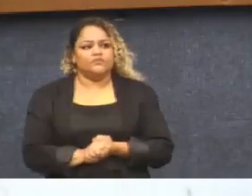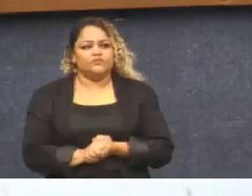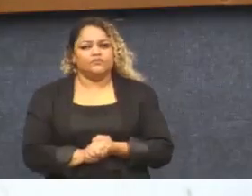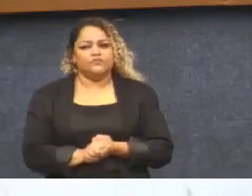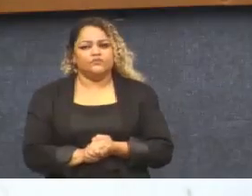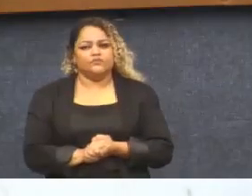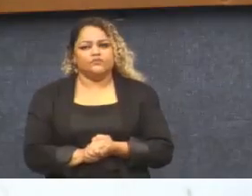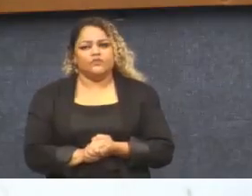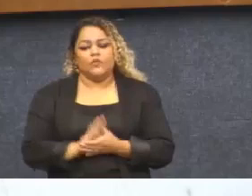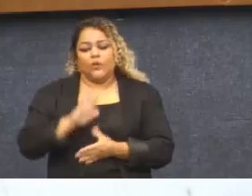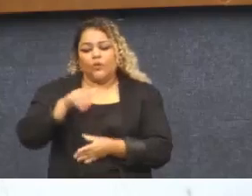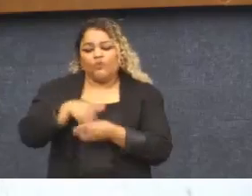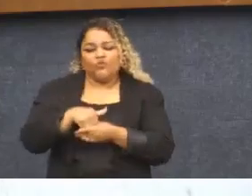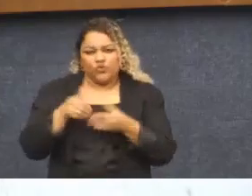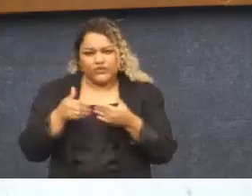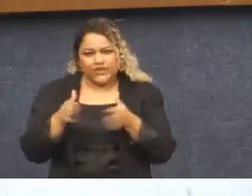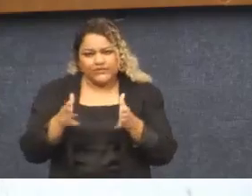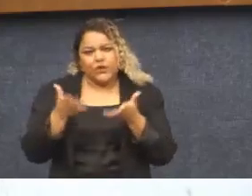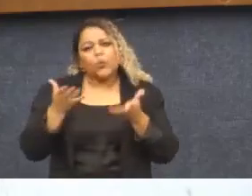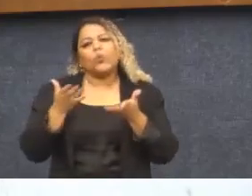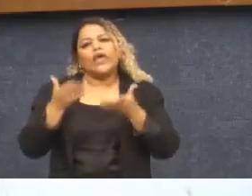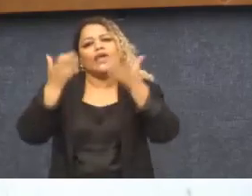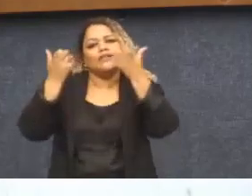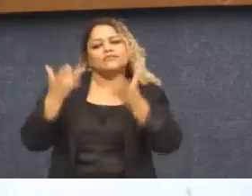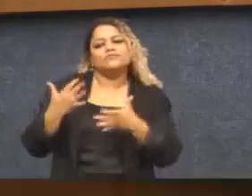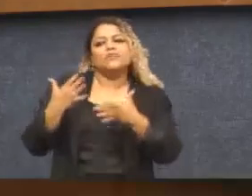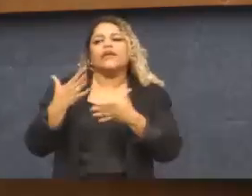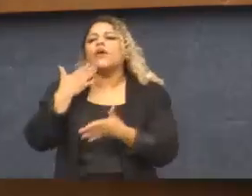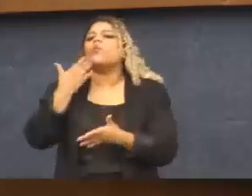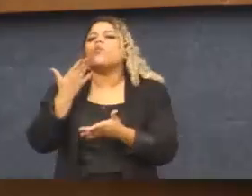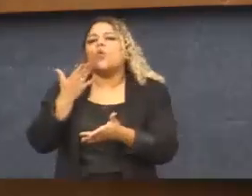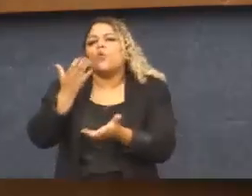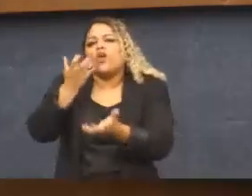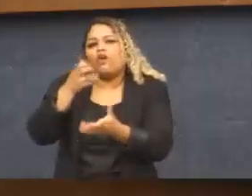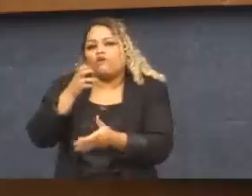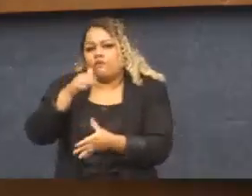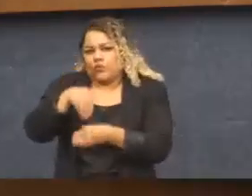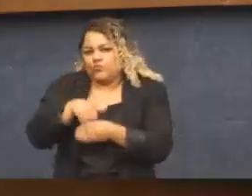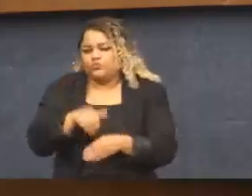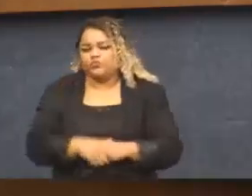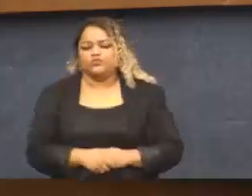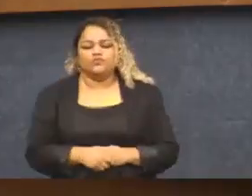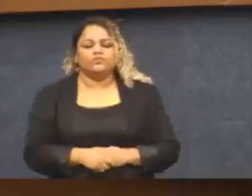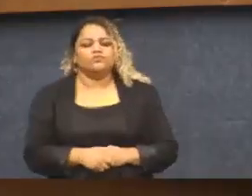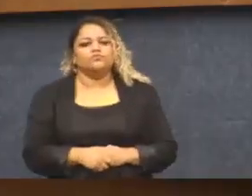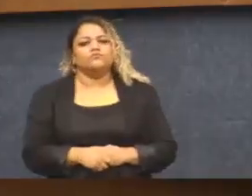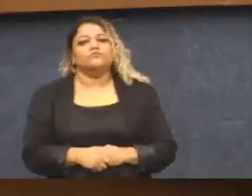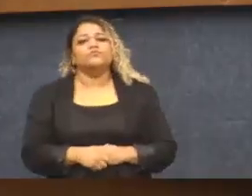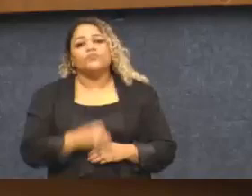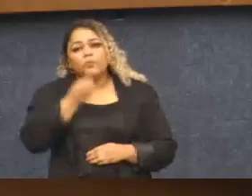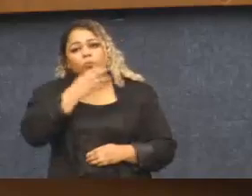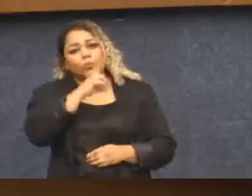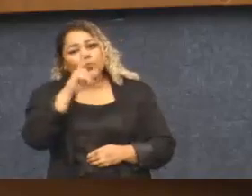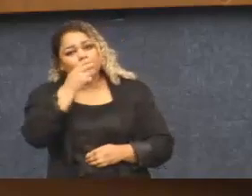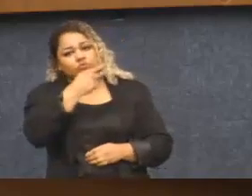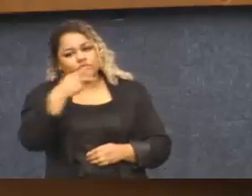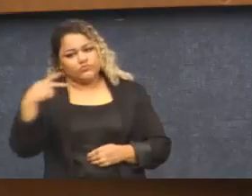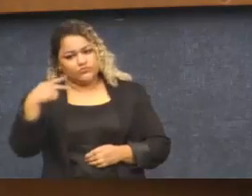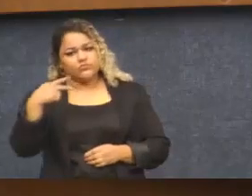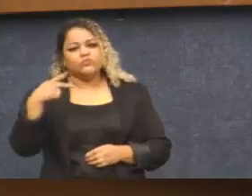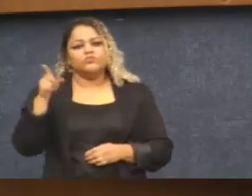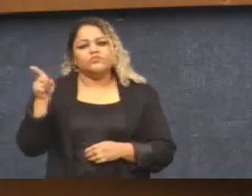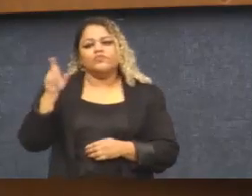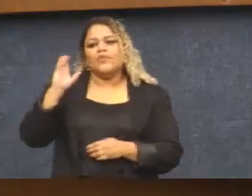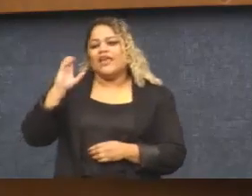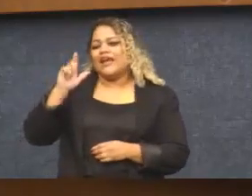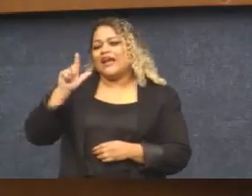em votação, para encaminhar a votação, Bruno Pedralva, do Partido dos Trabalhadores. Bom dia, presidente, demais colegas. O Cláudio fez um procedimento